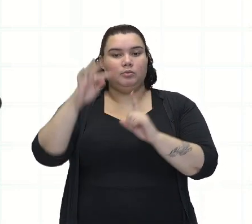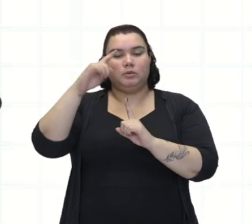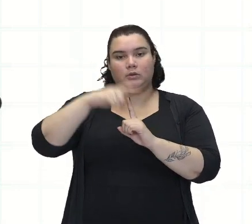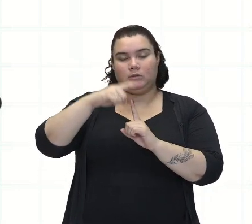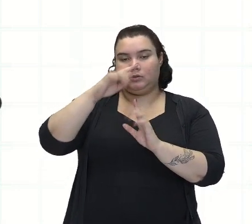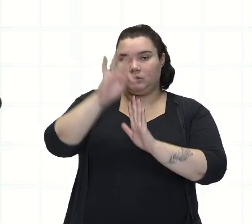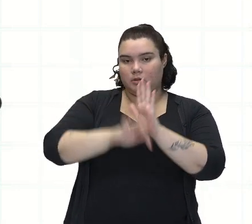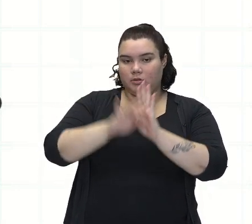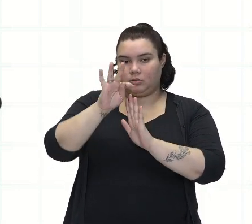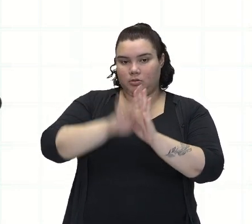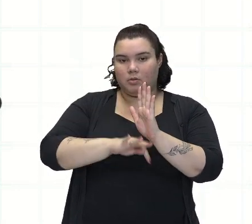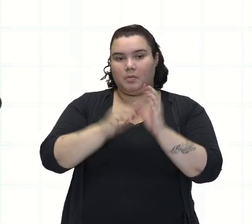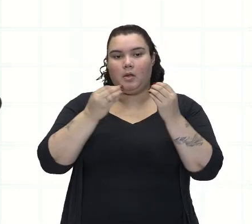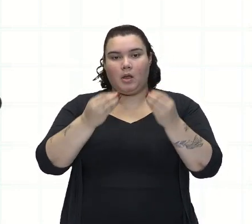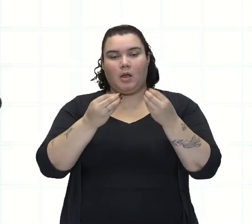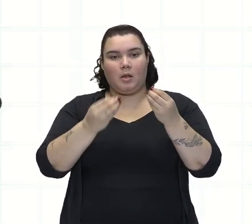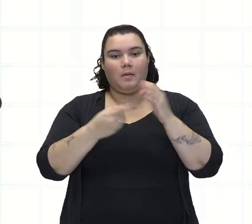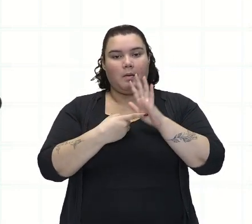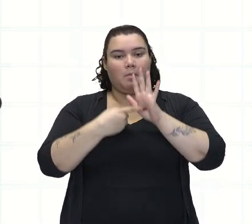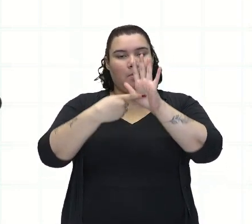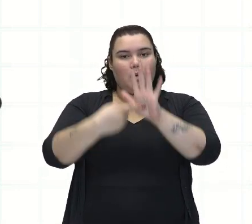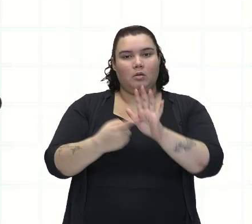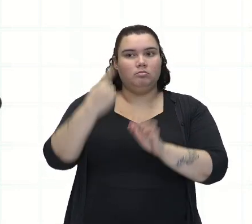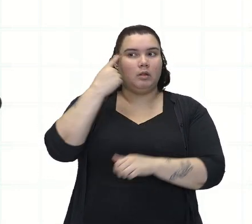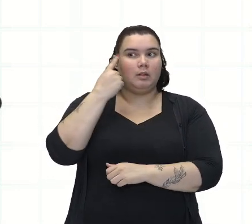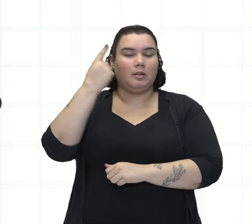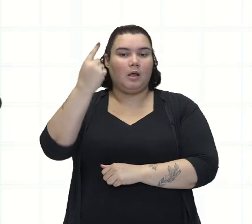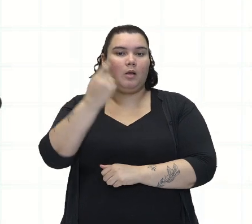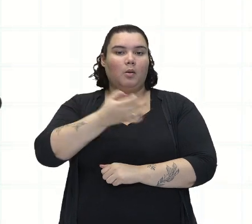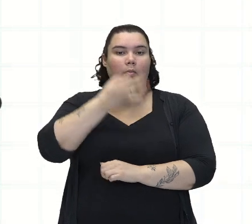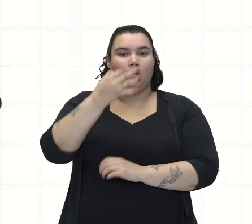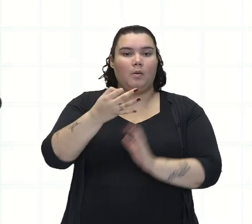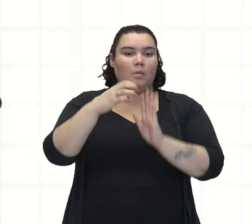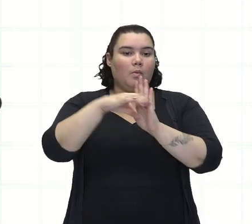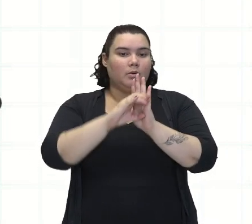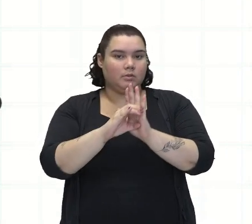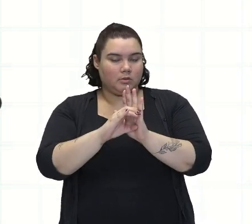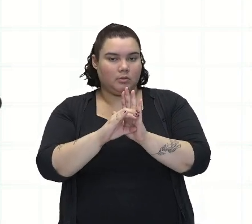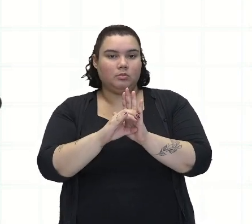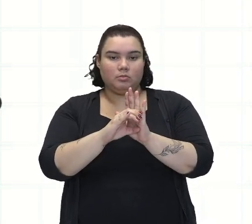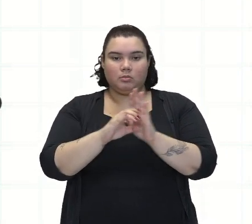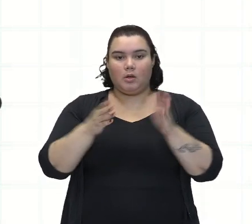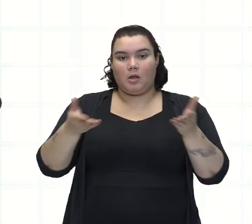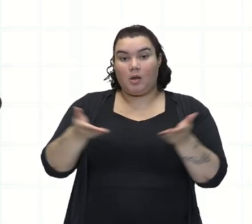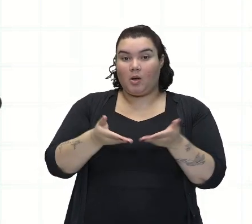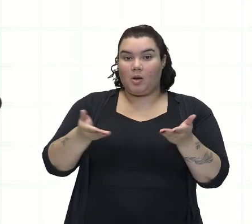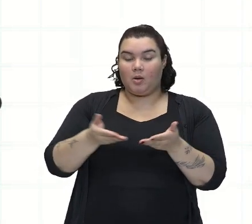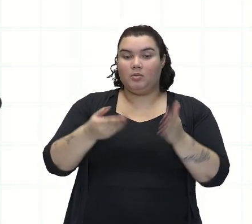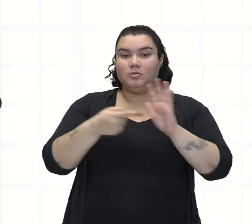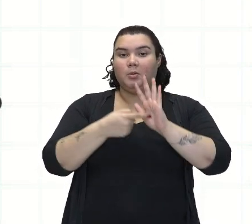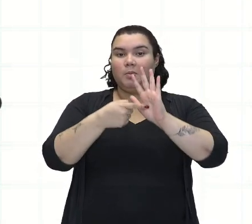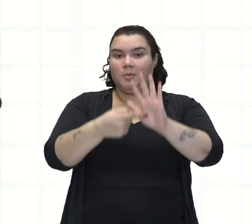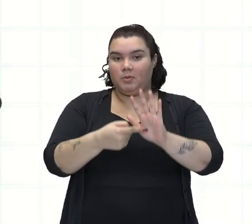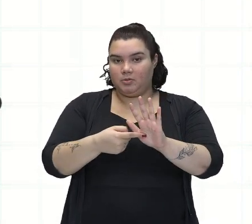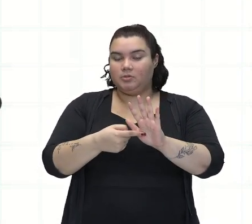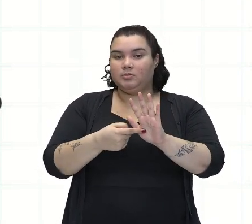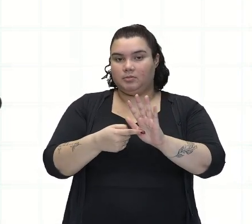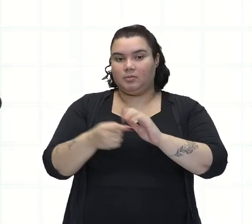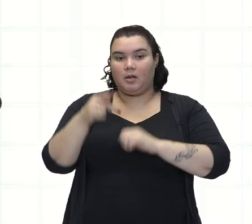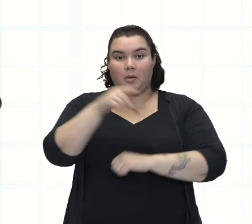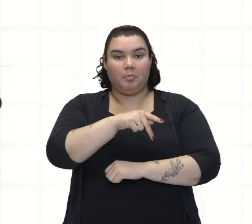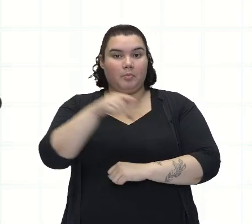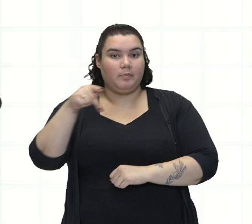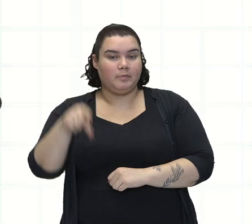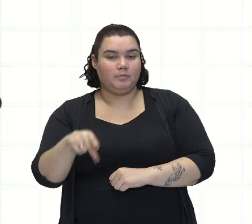quê? Apresentar conceitos e ideias. É isso que nós estamos fazendo agora. A